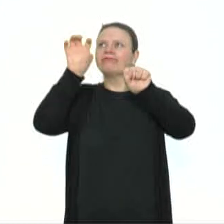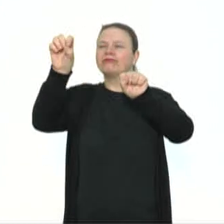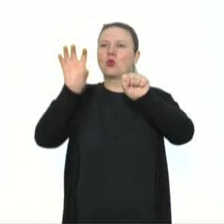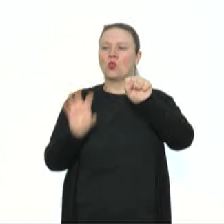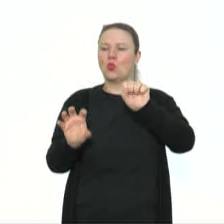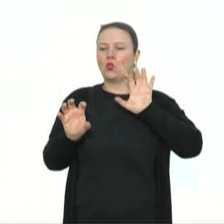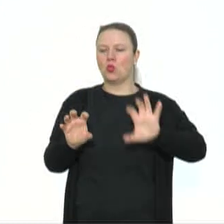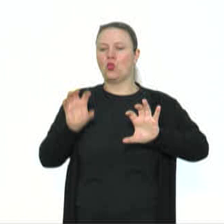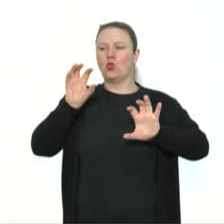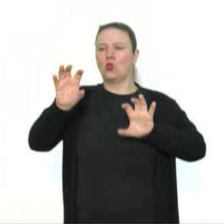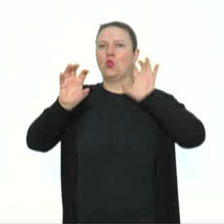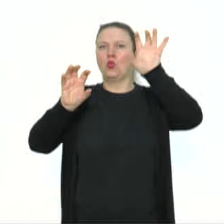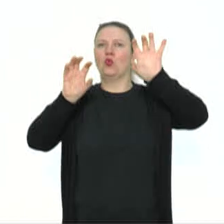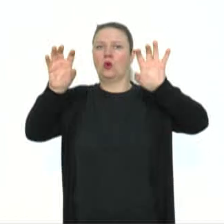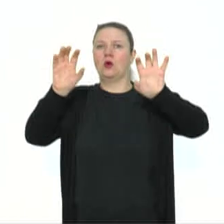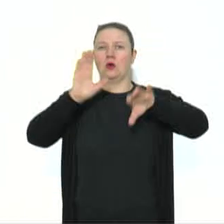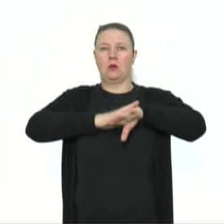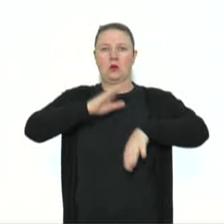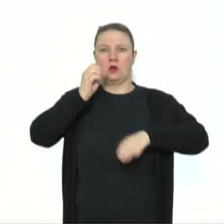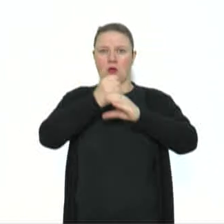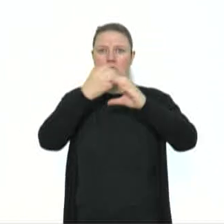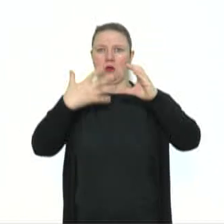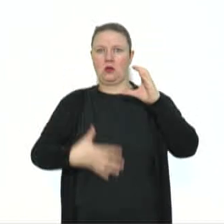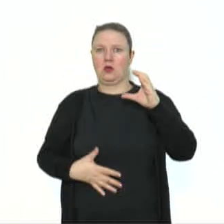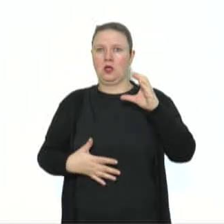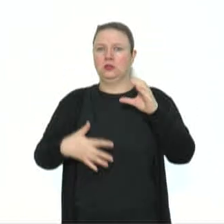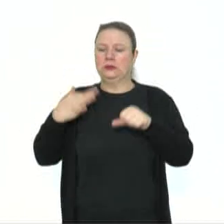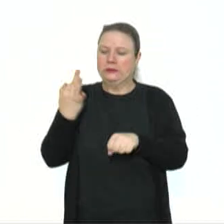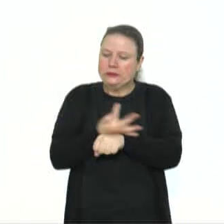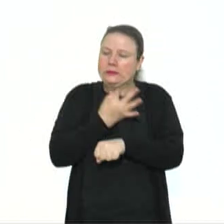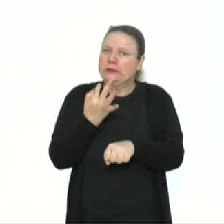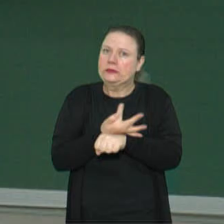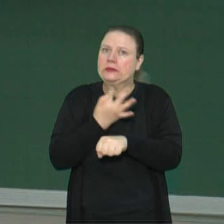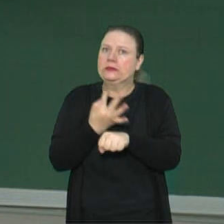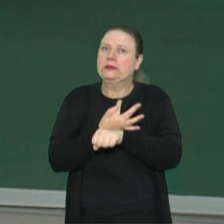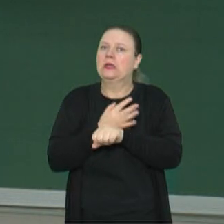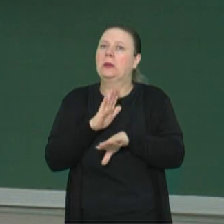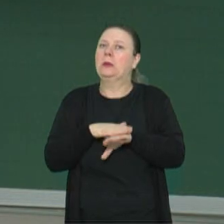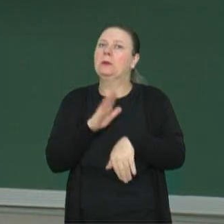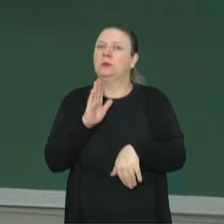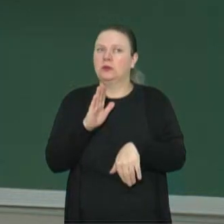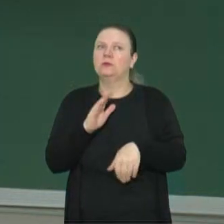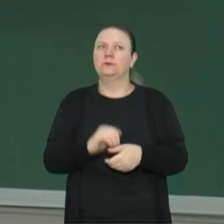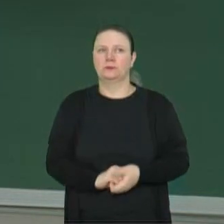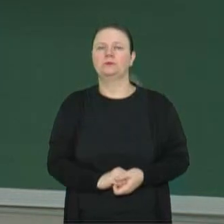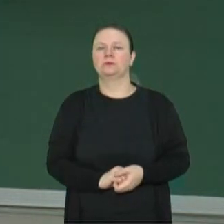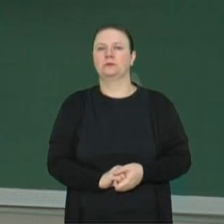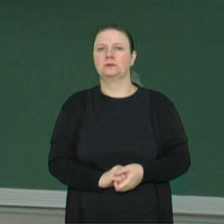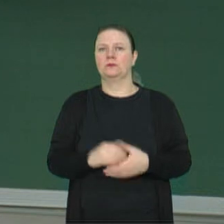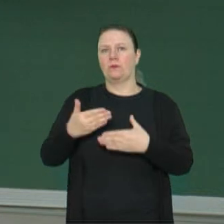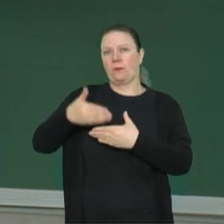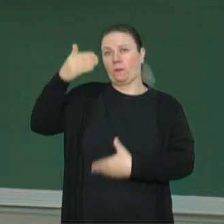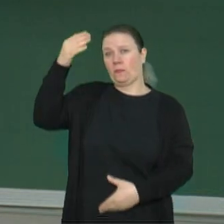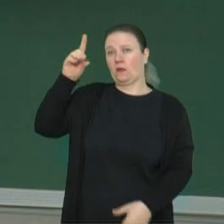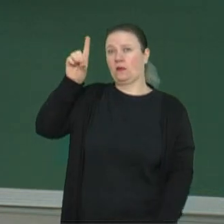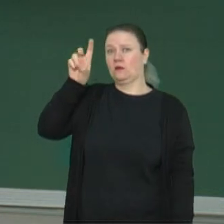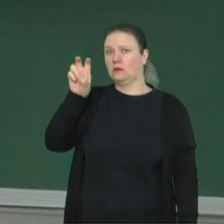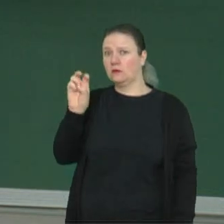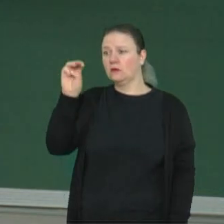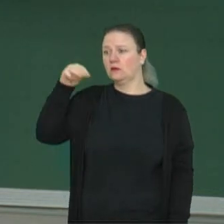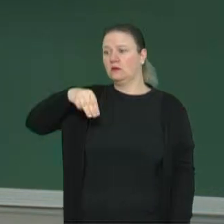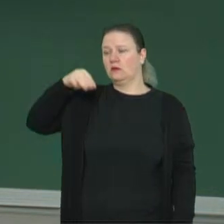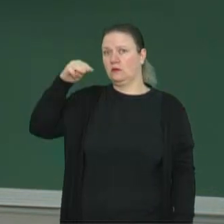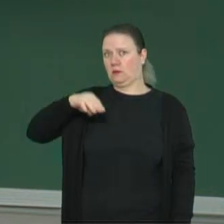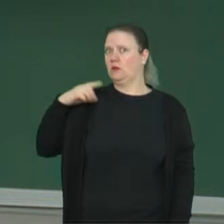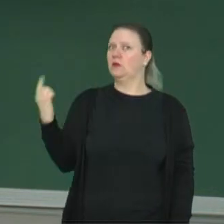característica da modalidade é a resistência, pois são escaladas longas e difíceis, como vocês podem ver, né? Então, um paredão de 15 metros é bastante